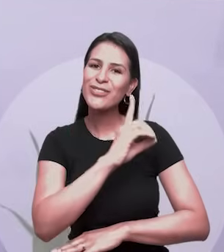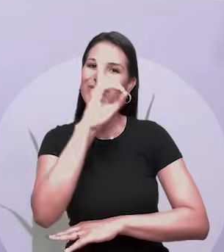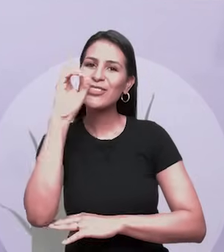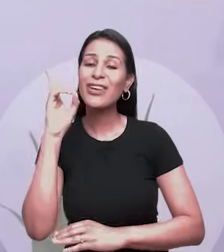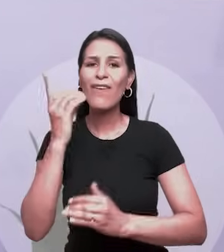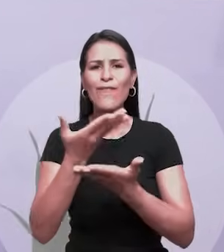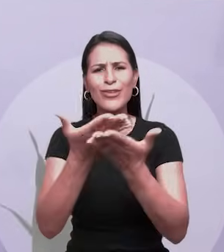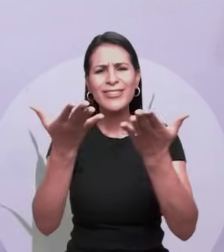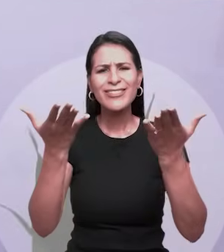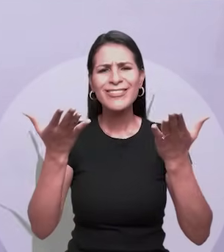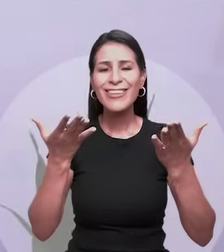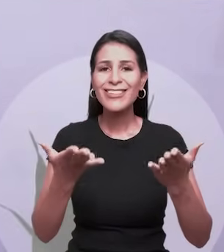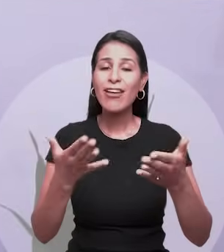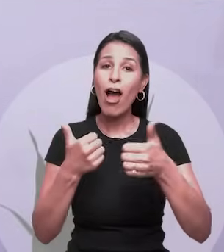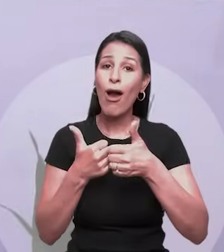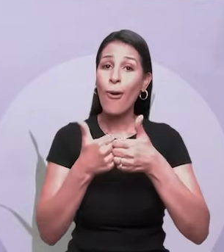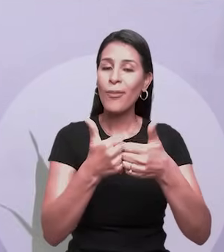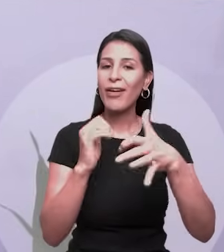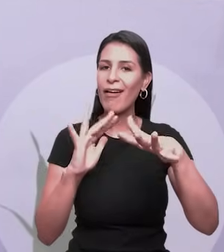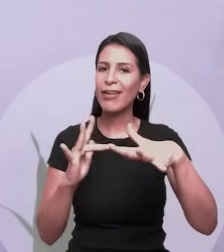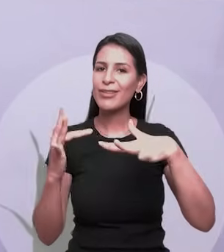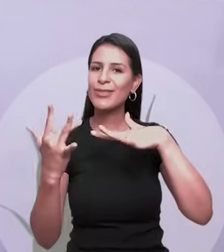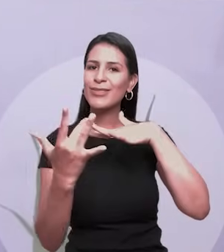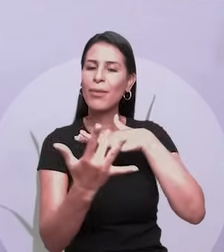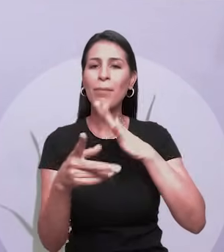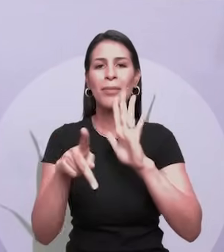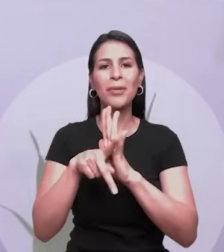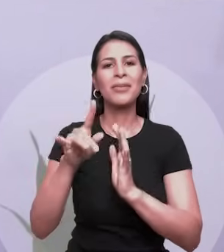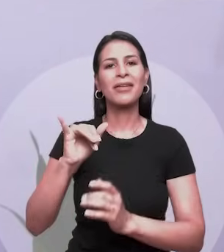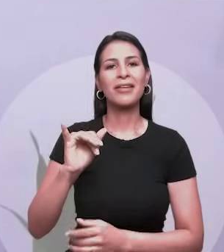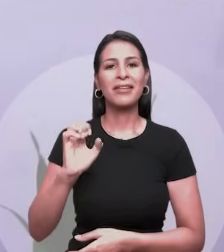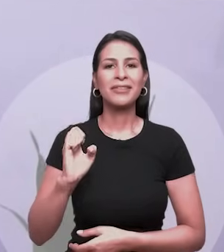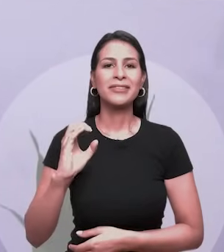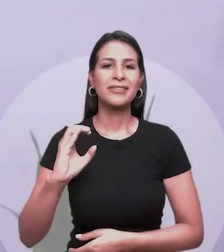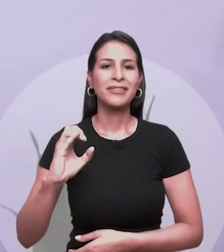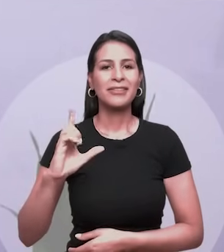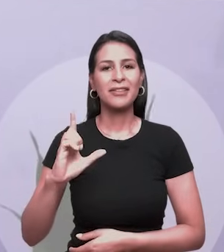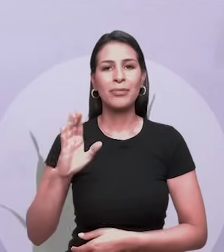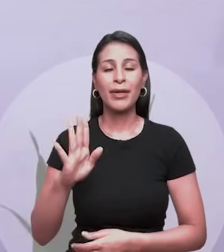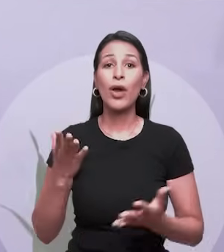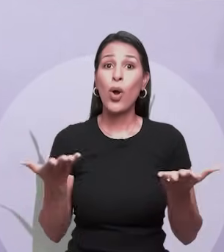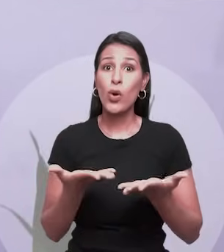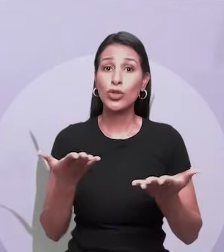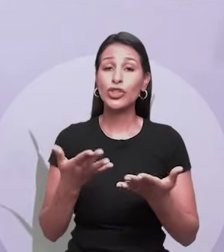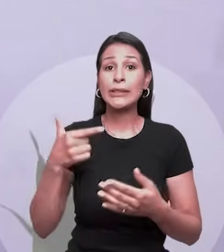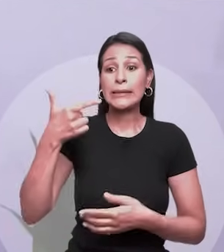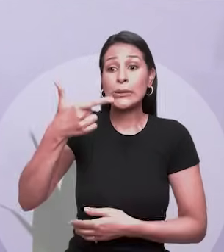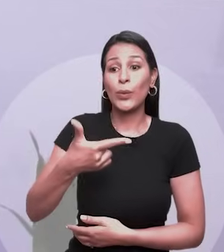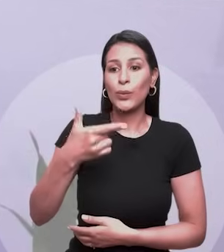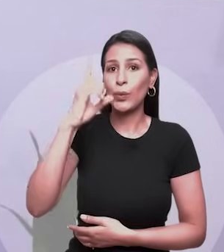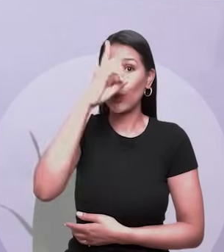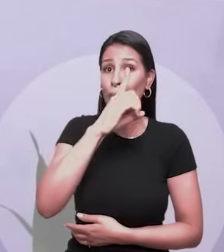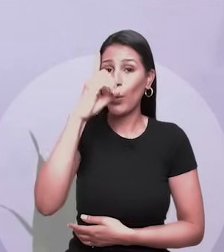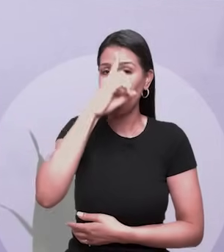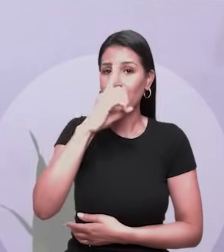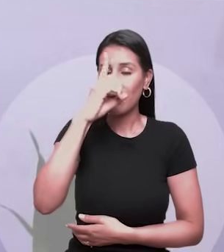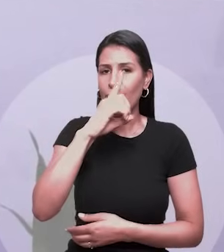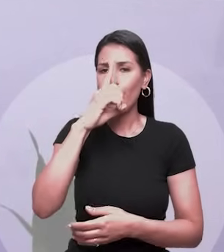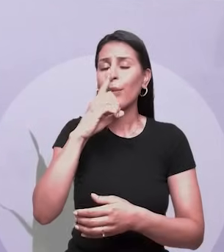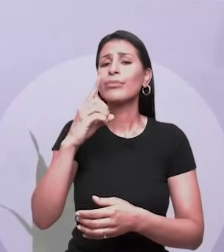Bom dia para você que nos acompanha nas redes sociais da ESLB neste segundo domingo após a